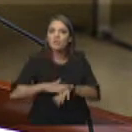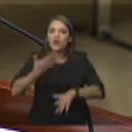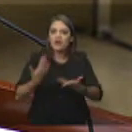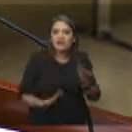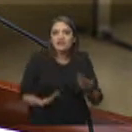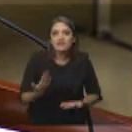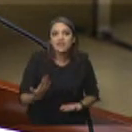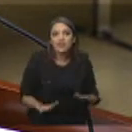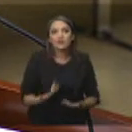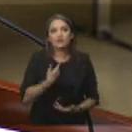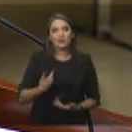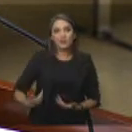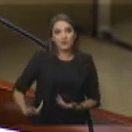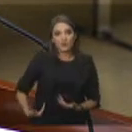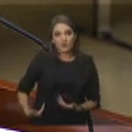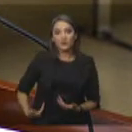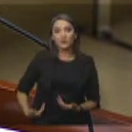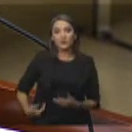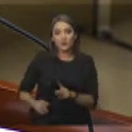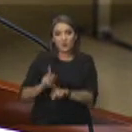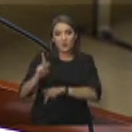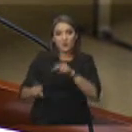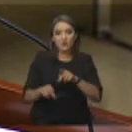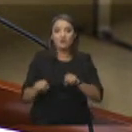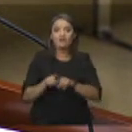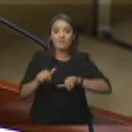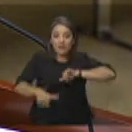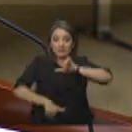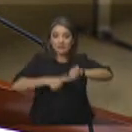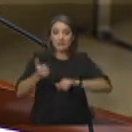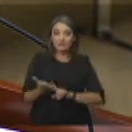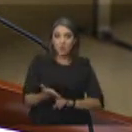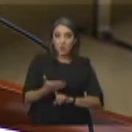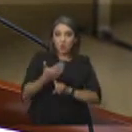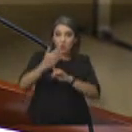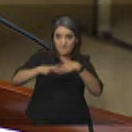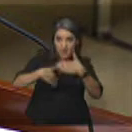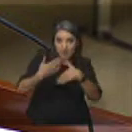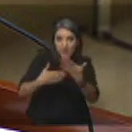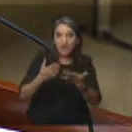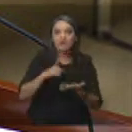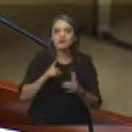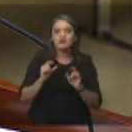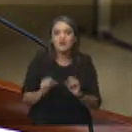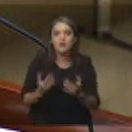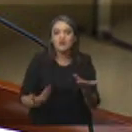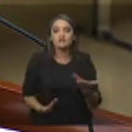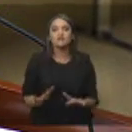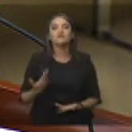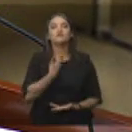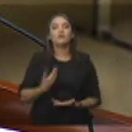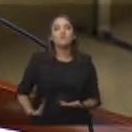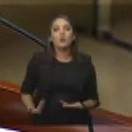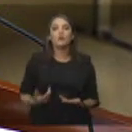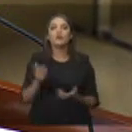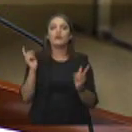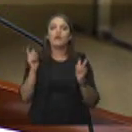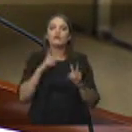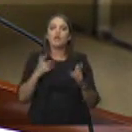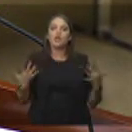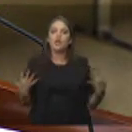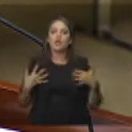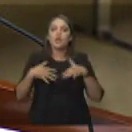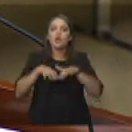de serviços públicos. A transformação digital impôs ao Estado a criação de serviços públicos inclusivos,